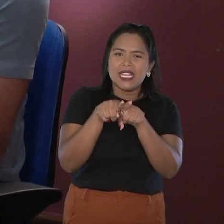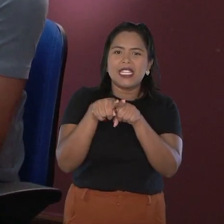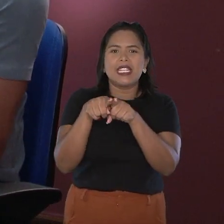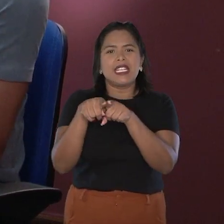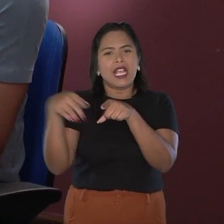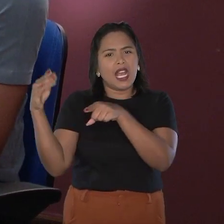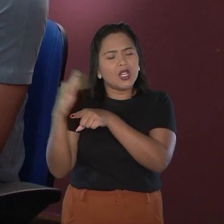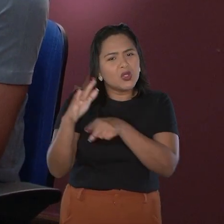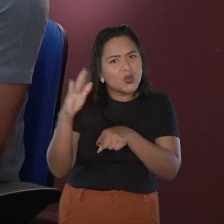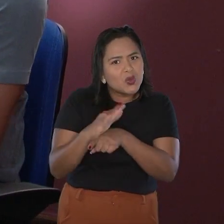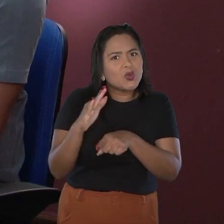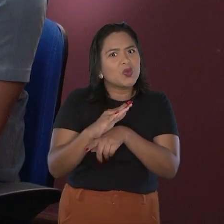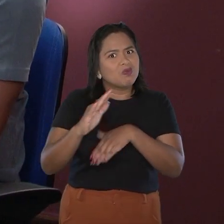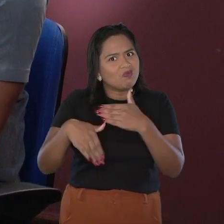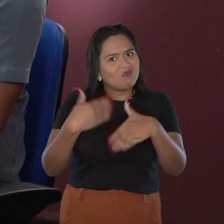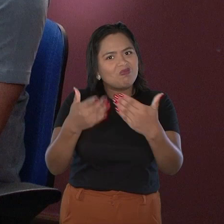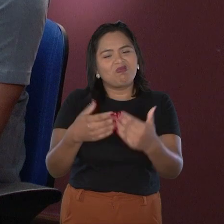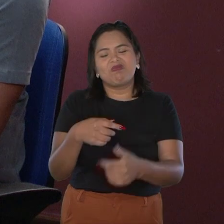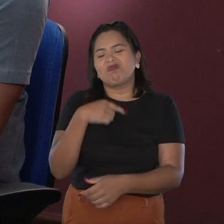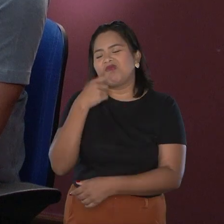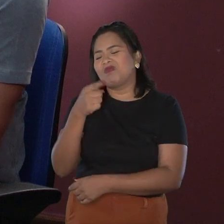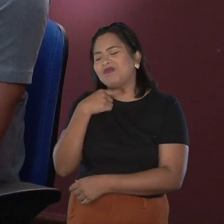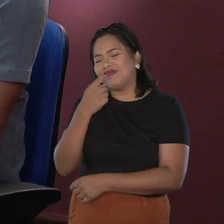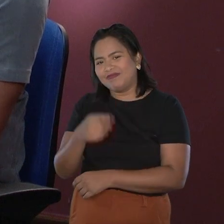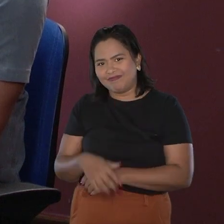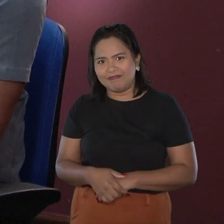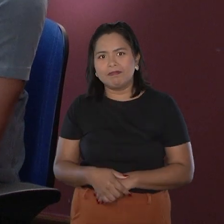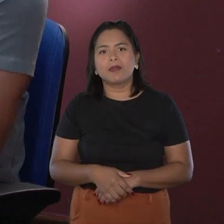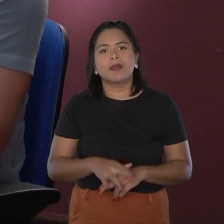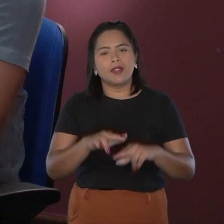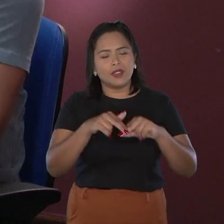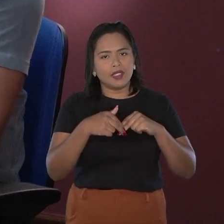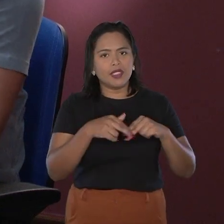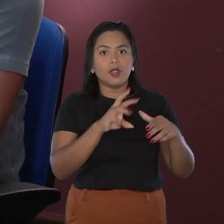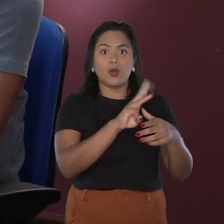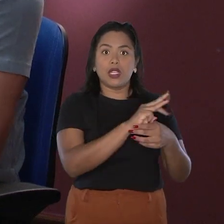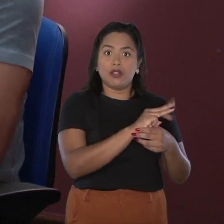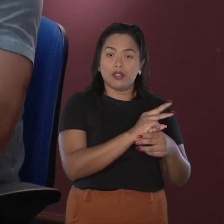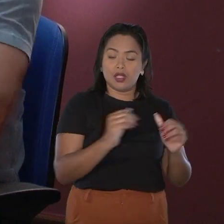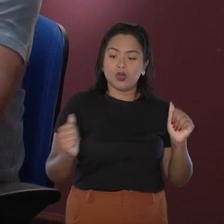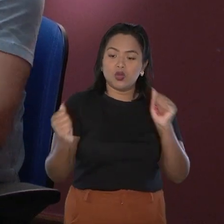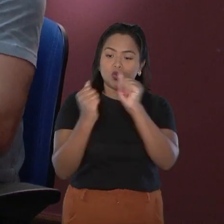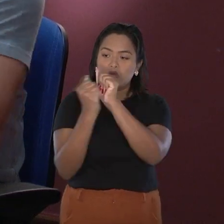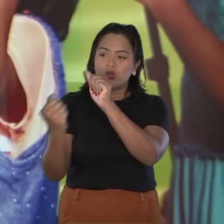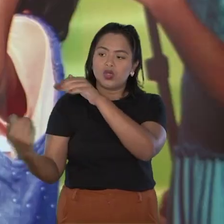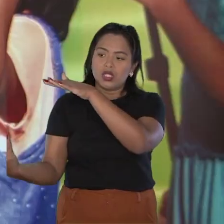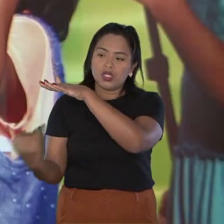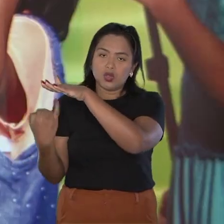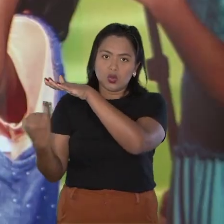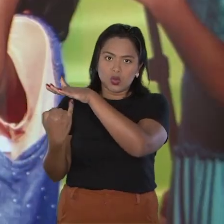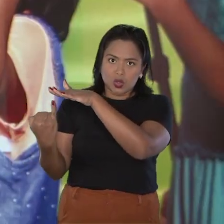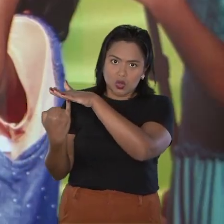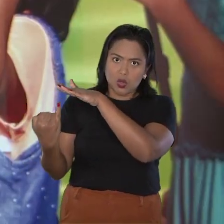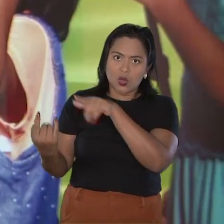para coisa acontecer a gente não teria esse evento Então a universidade junto dessas instituições públicas